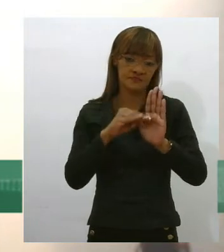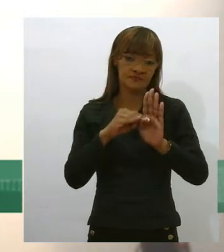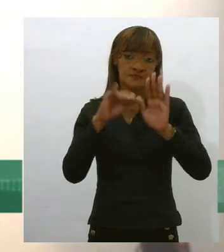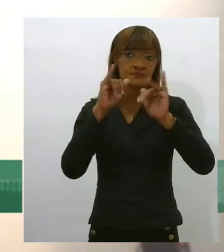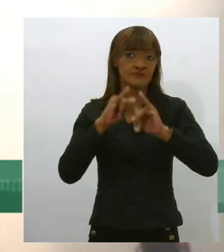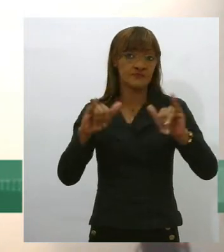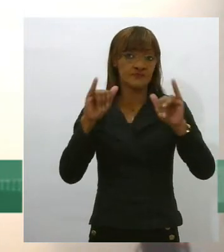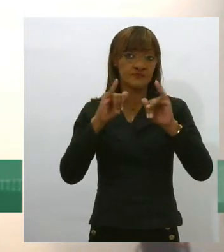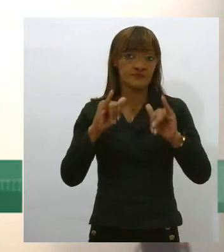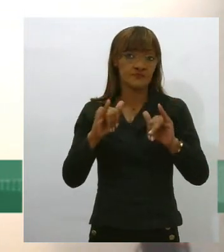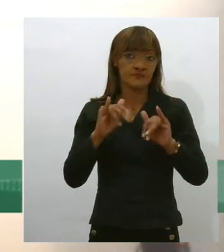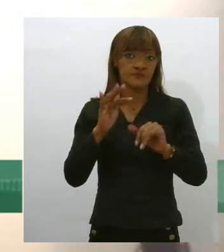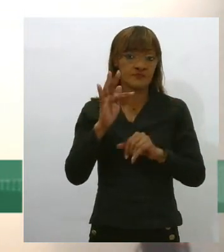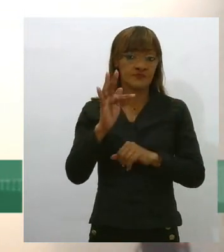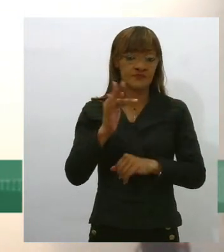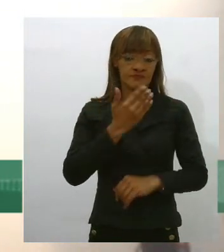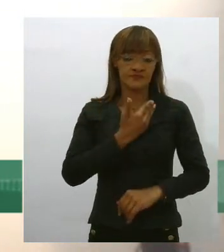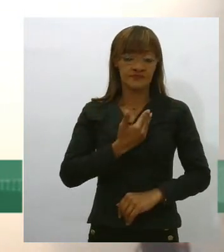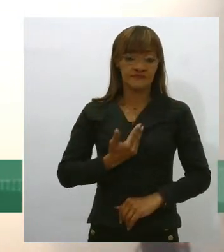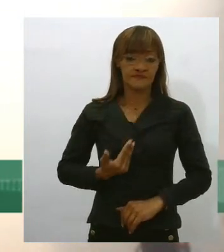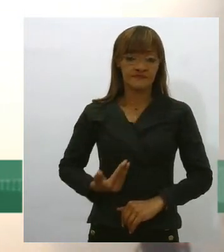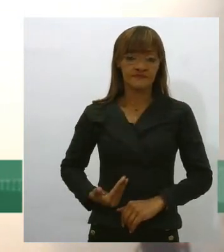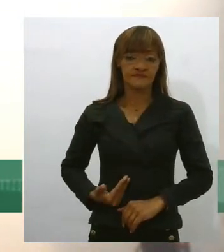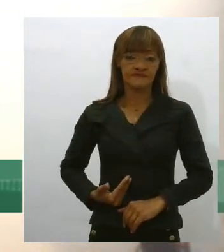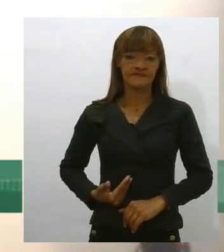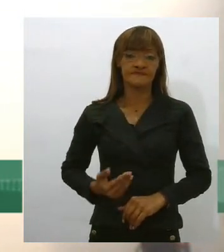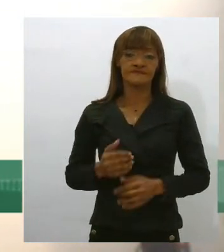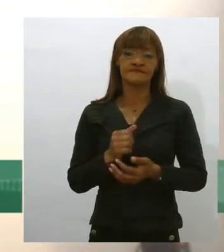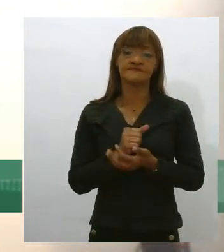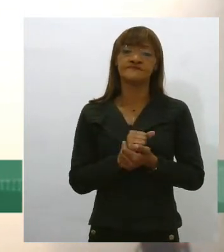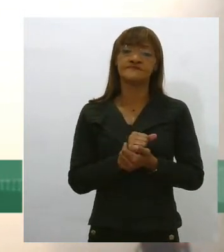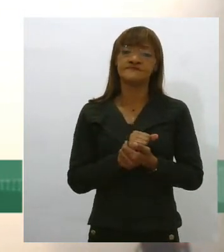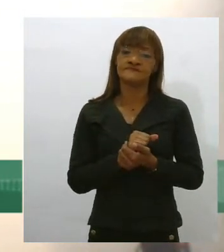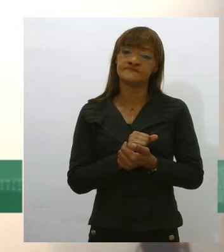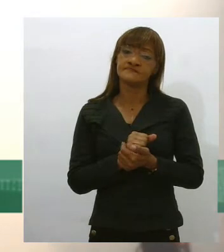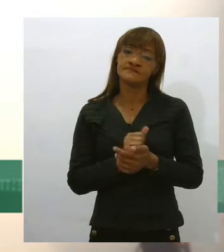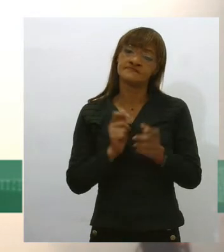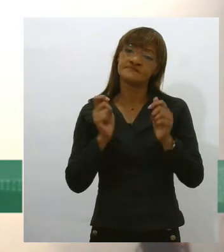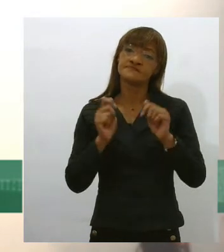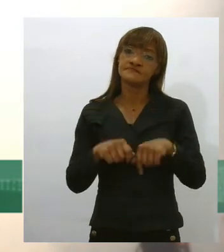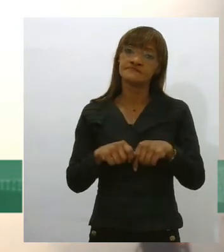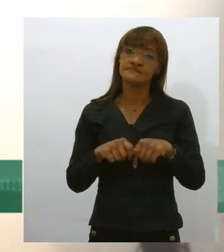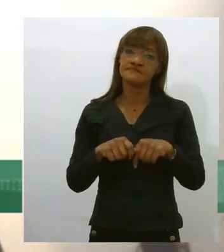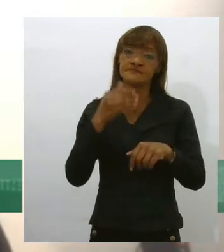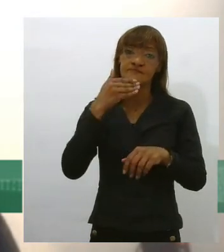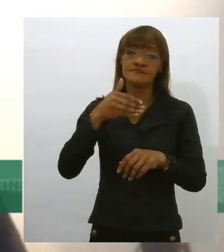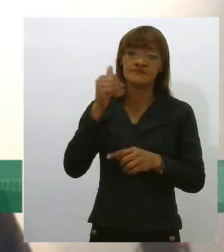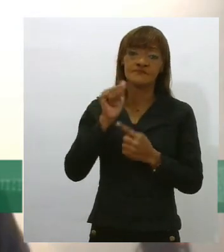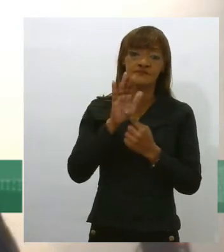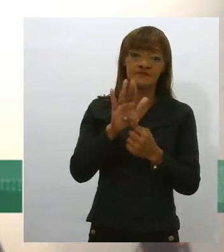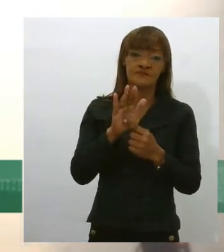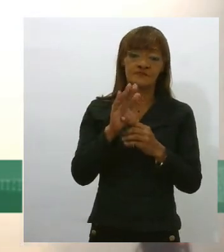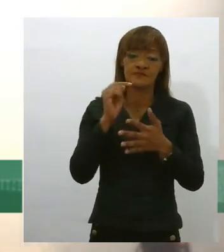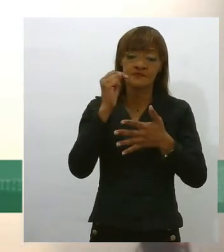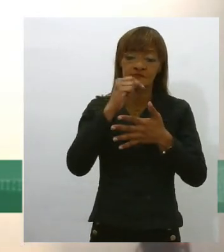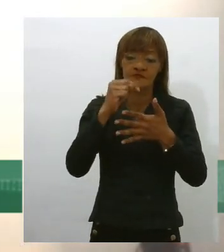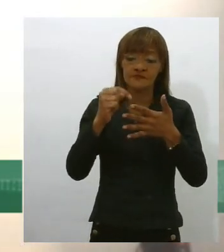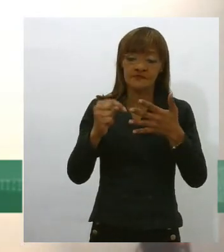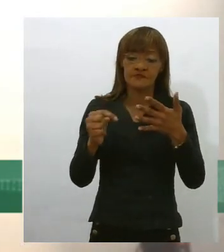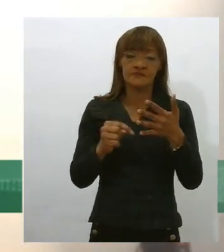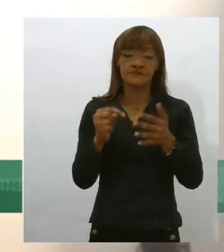é no sentido de apontar quê que pode ser melhorado e o que precisa ser urgentemente